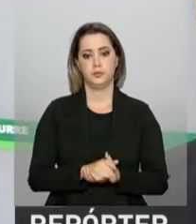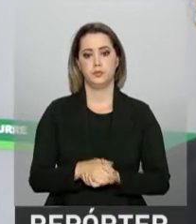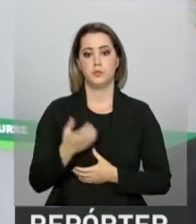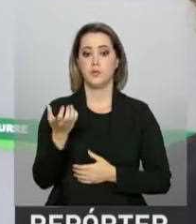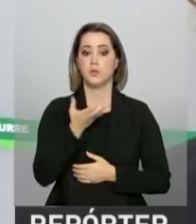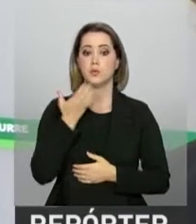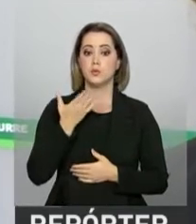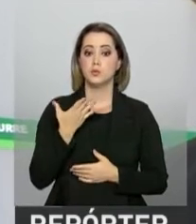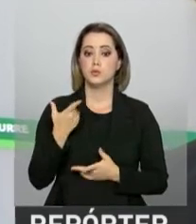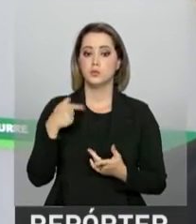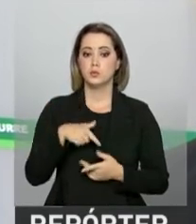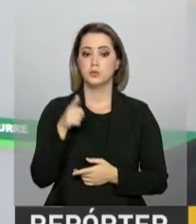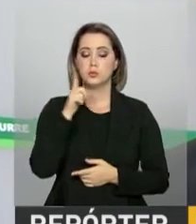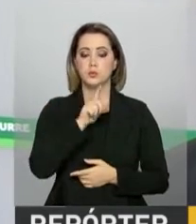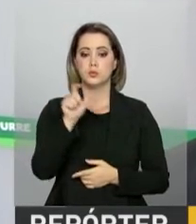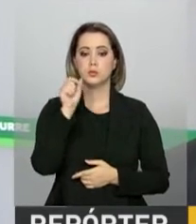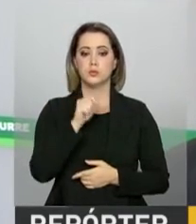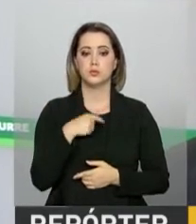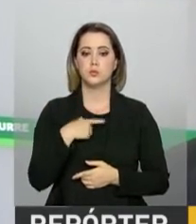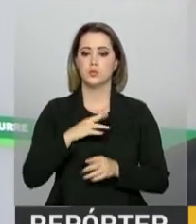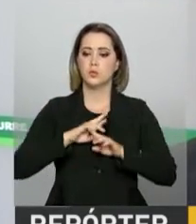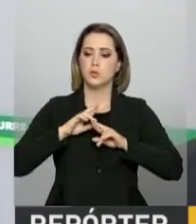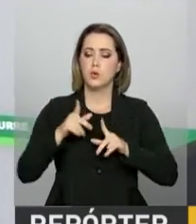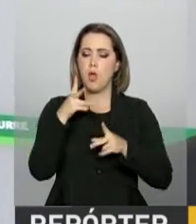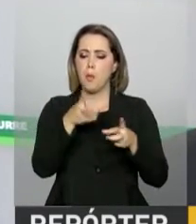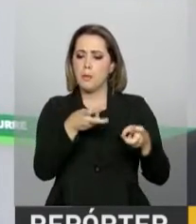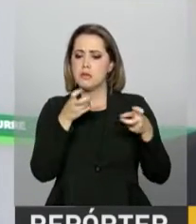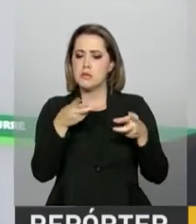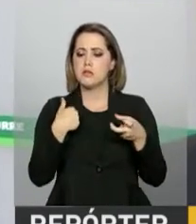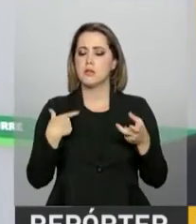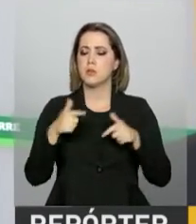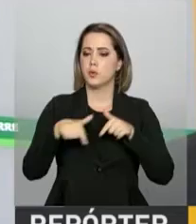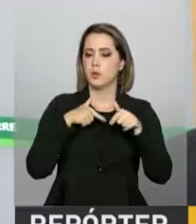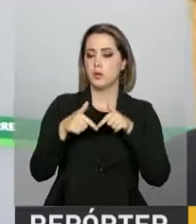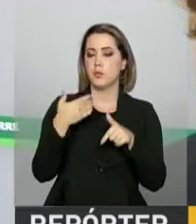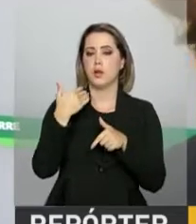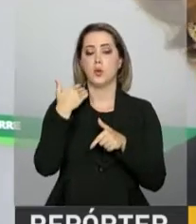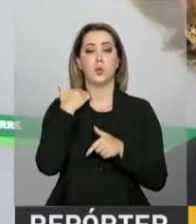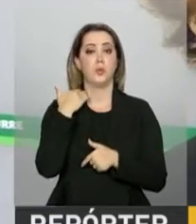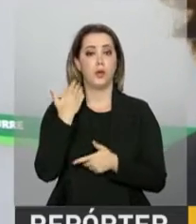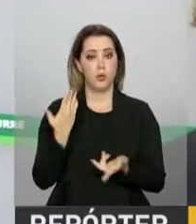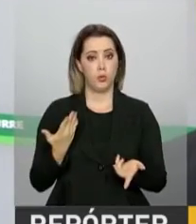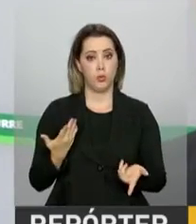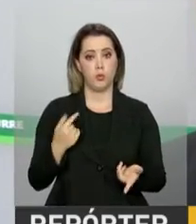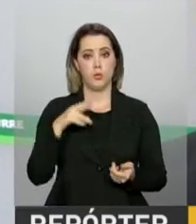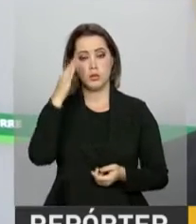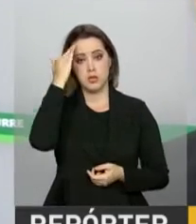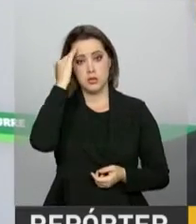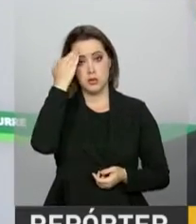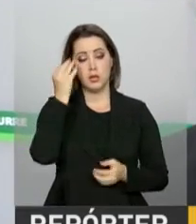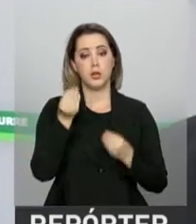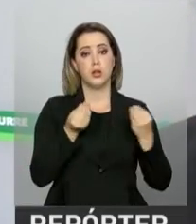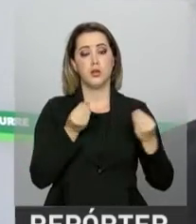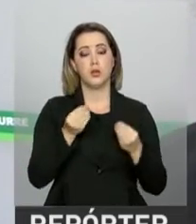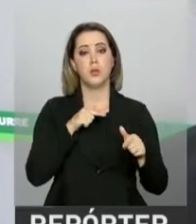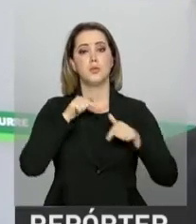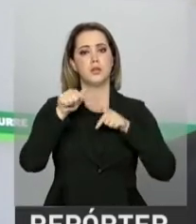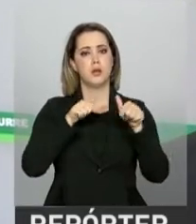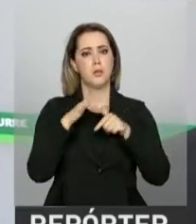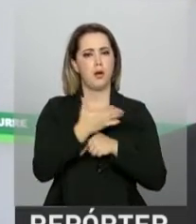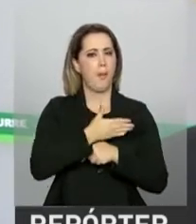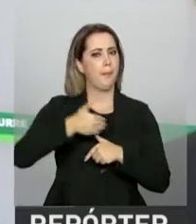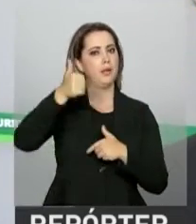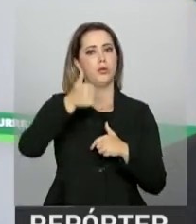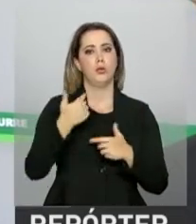colher aqui frutos e elementos para fazer um diagnóstico mais preciso da atuação do banco e entender aonde a gente pode trabalhar